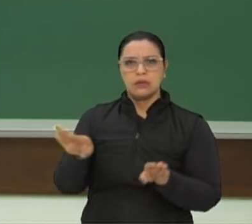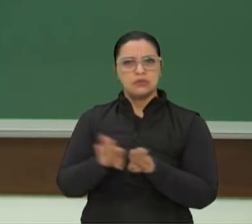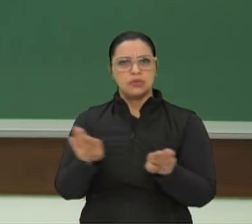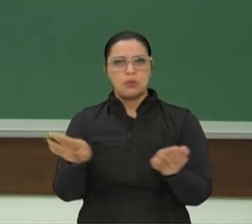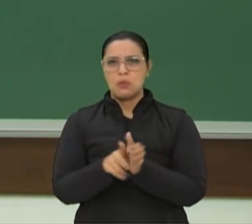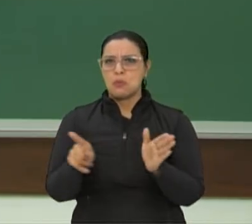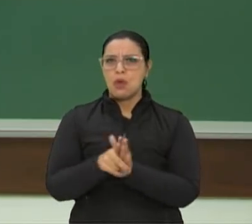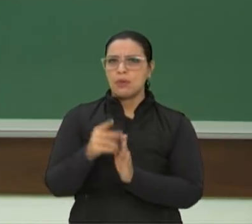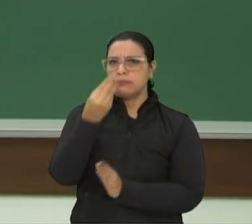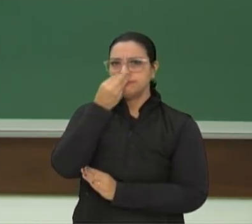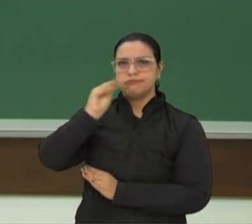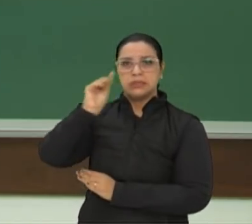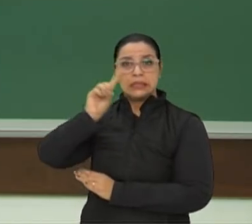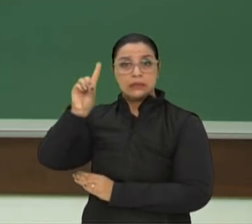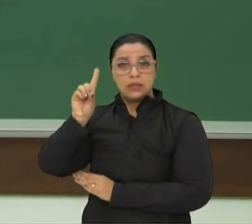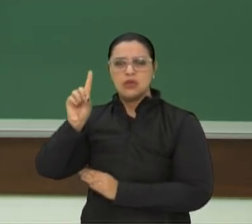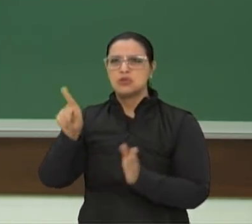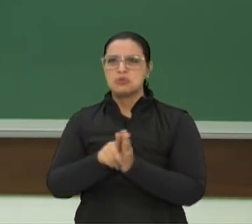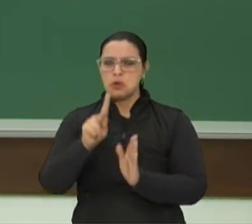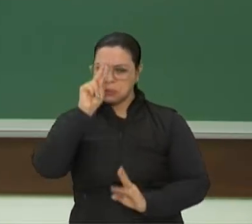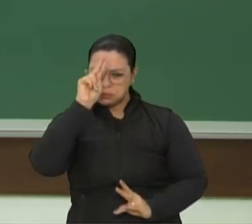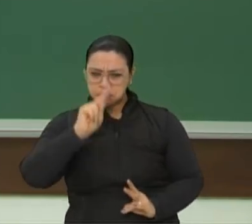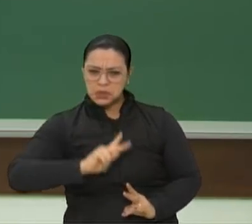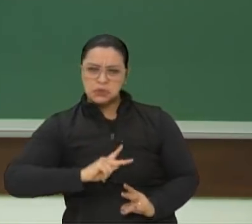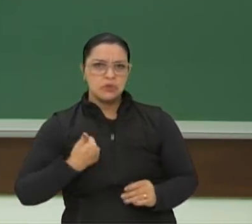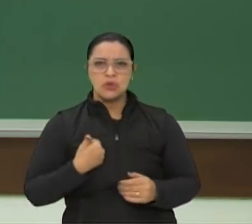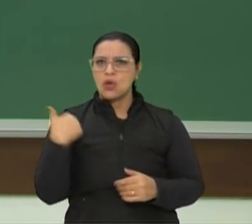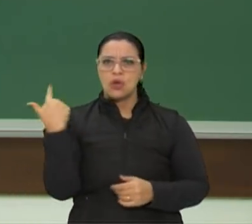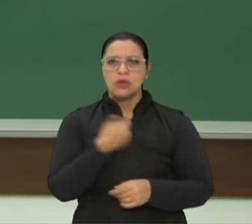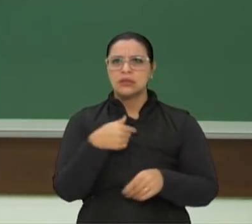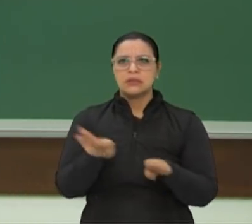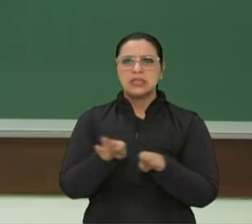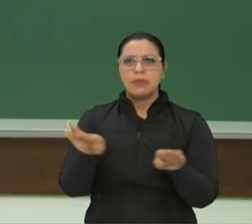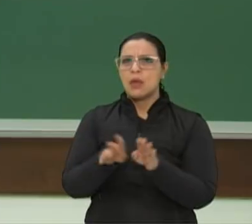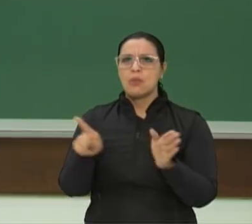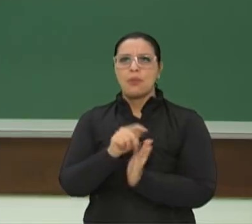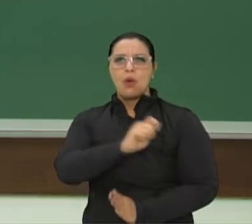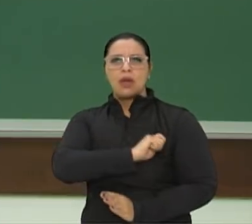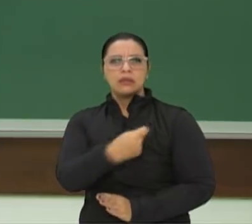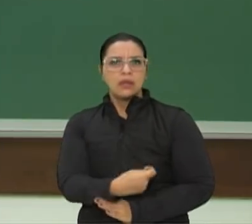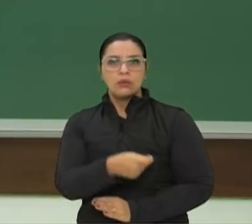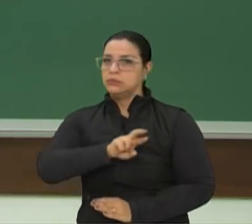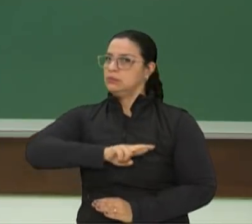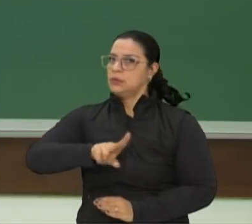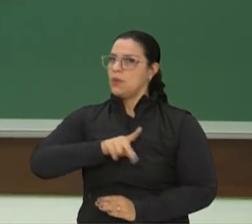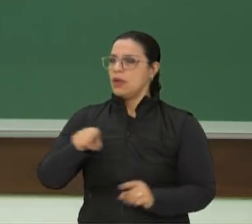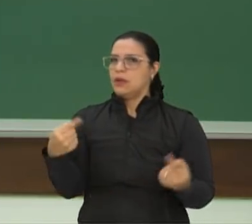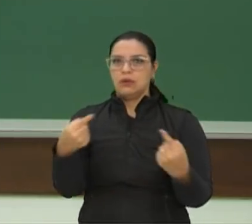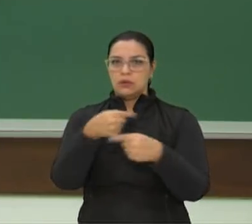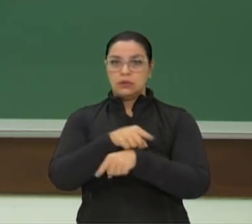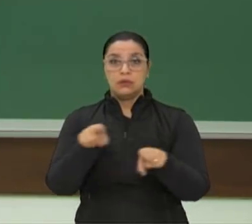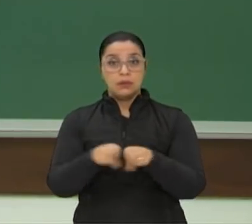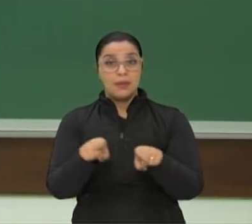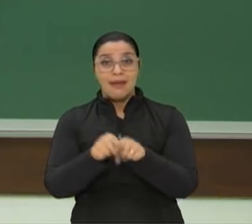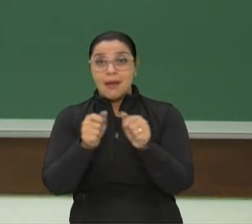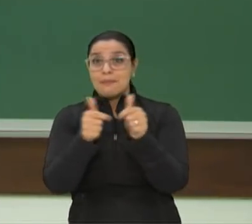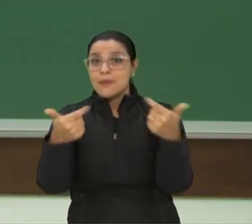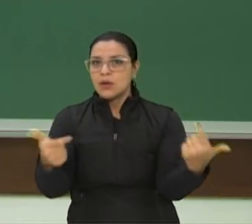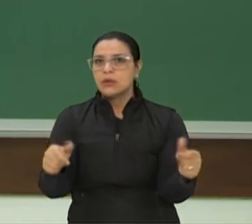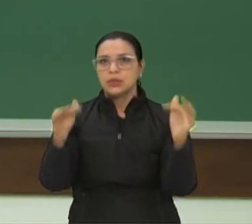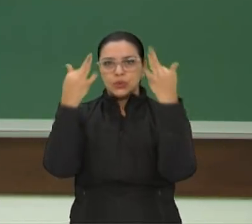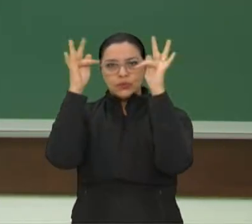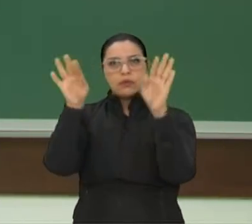né, teocêntrica, mas no antropocêntrico, não é por isso que os filósofos todos viraram ateus, não é isso, pelo contrário, né? A grande maioria